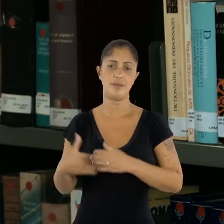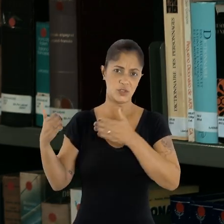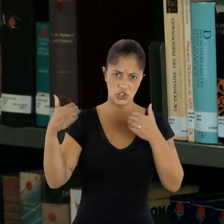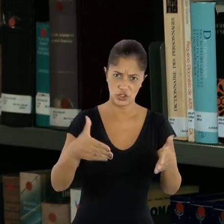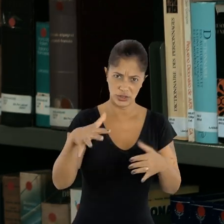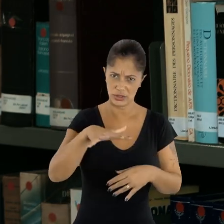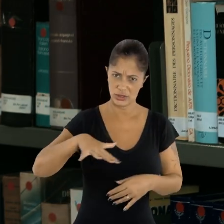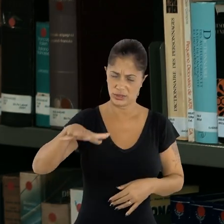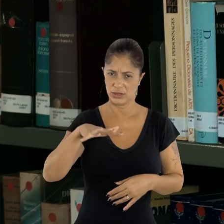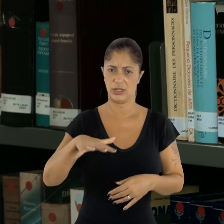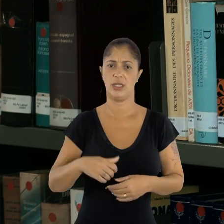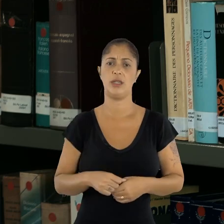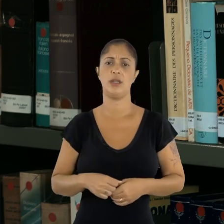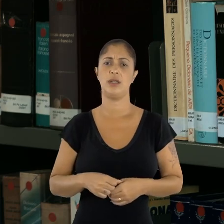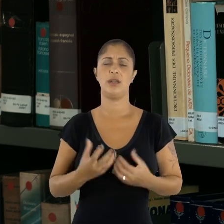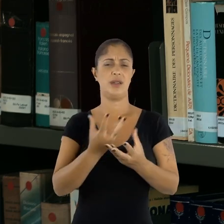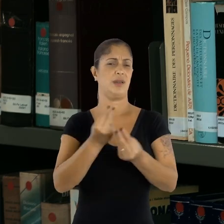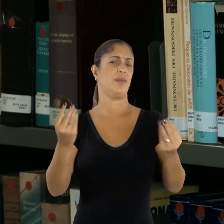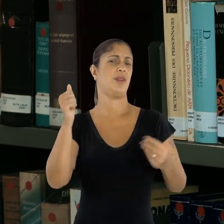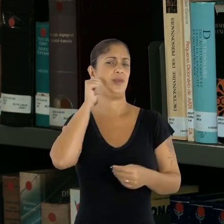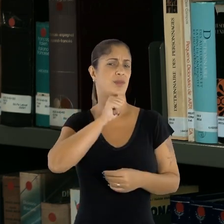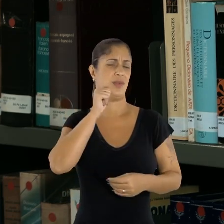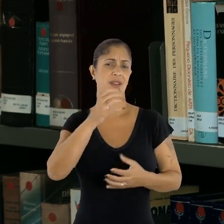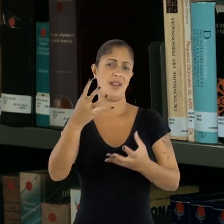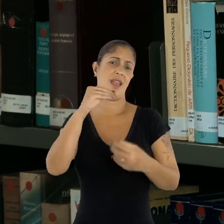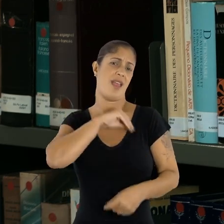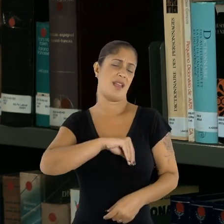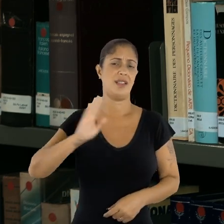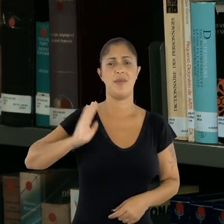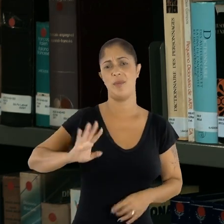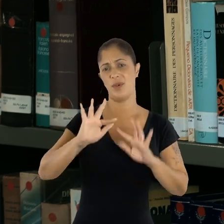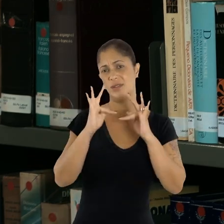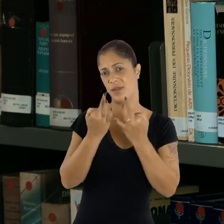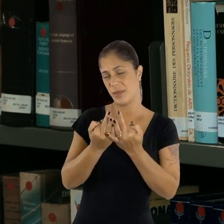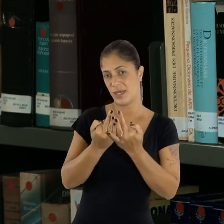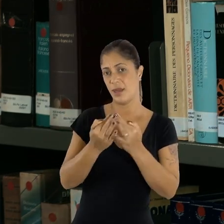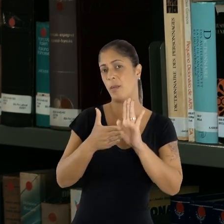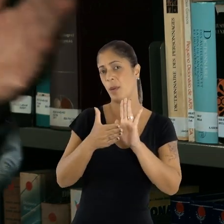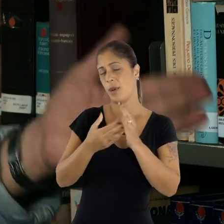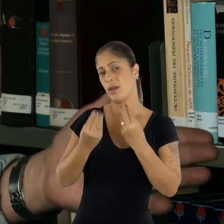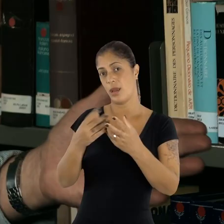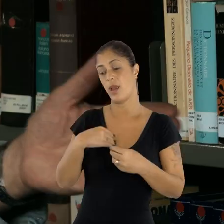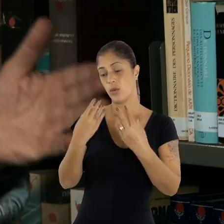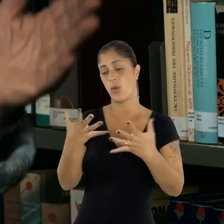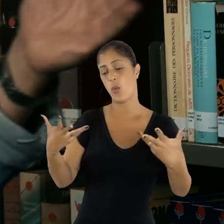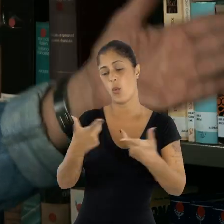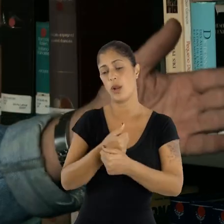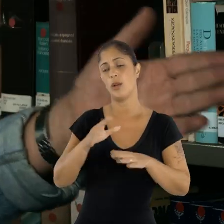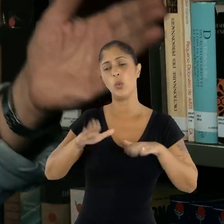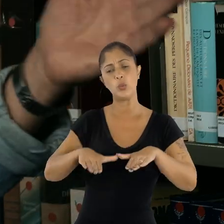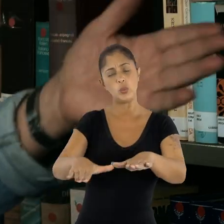Você chega numa área de muitas mulheres que recebem Bolsa Família e propõe a elas, olha, vamos